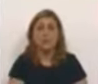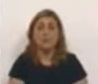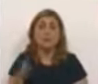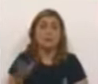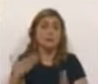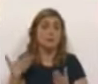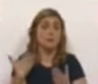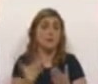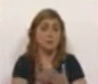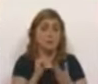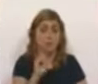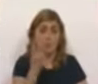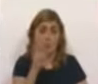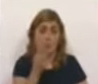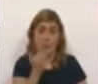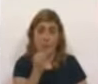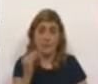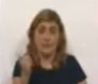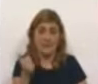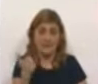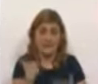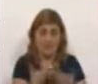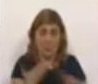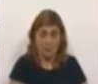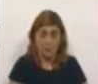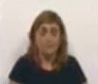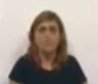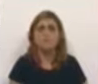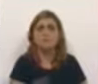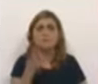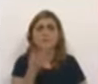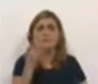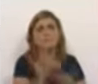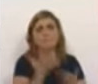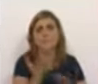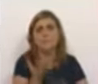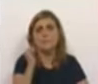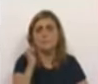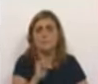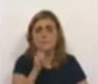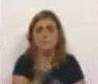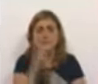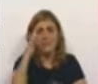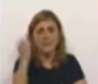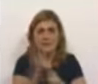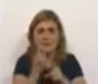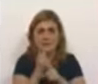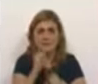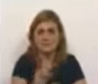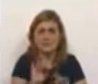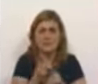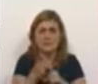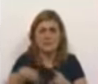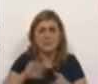No percurso feito desde outubro de 2015 até hoje, um dos elementos mais relevantes foi a derrota da ideia das